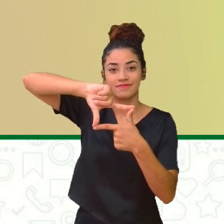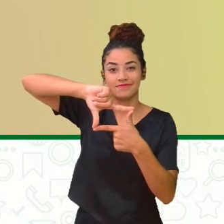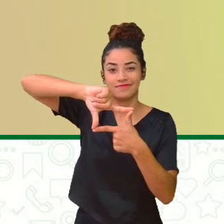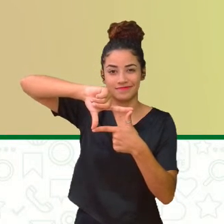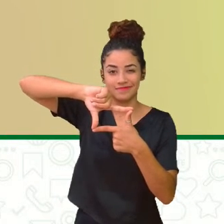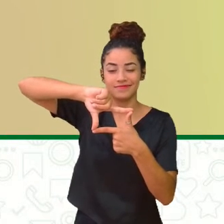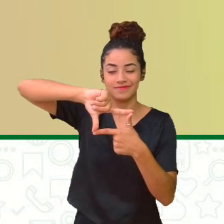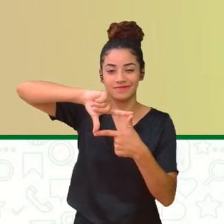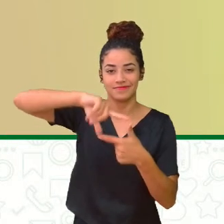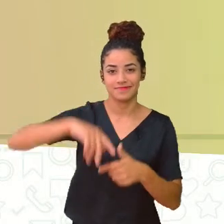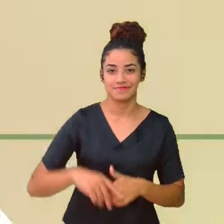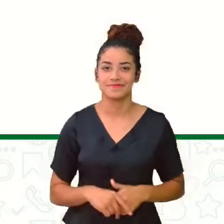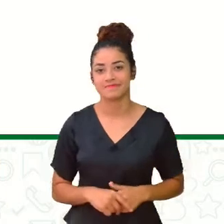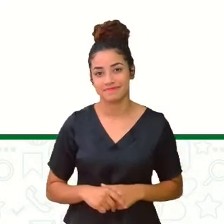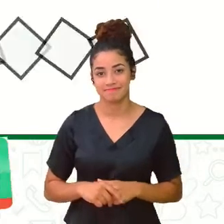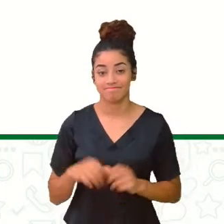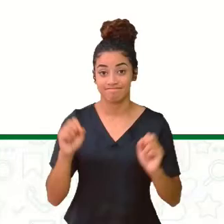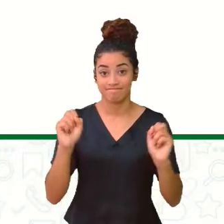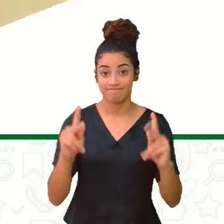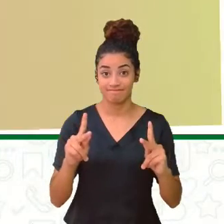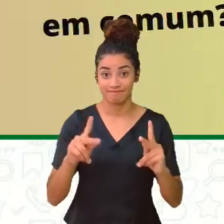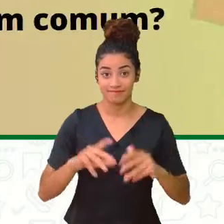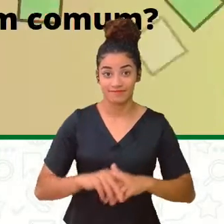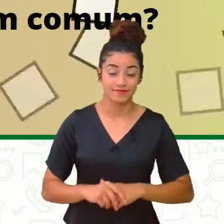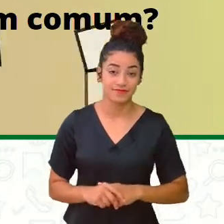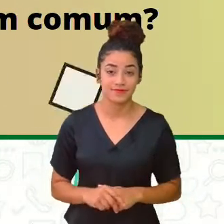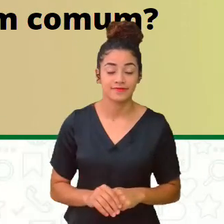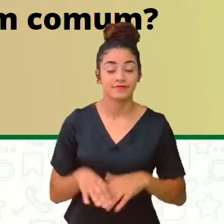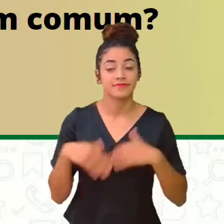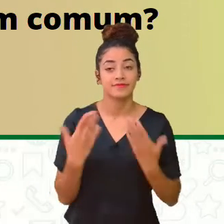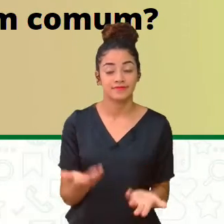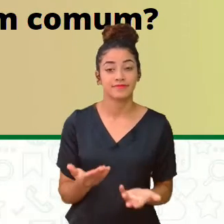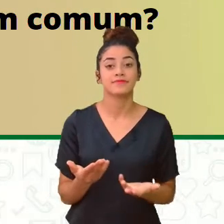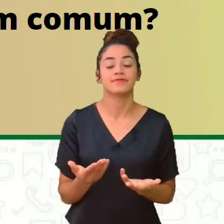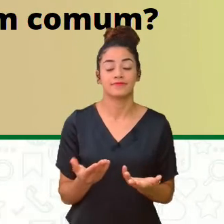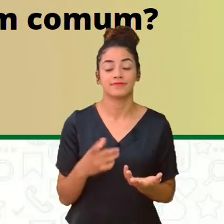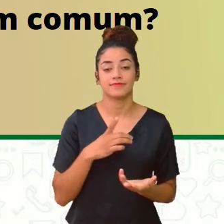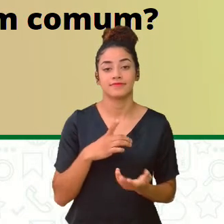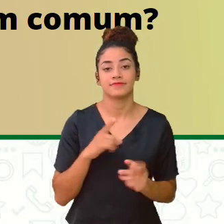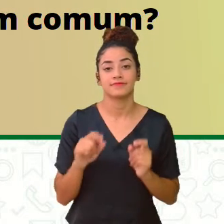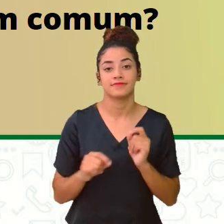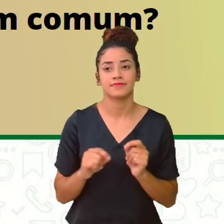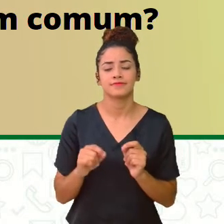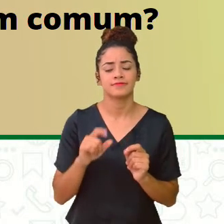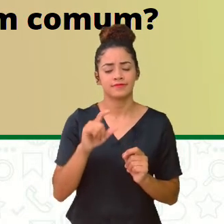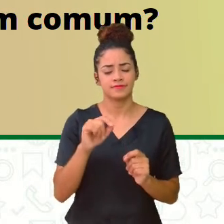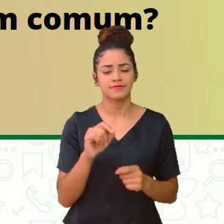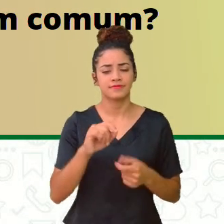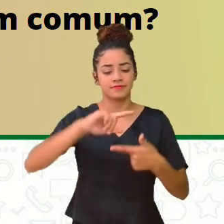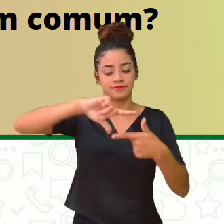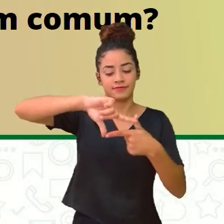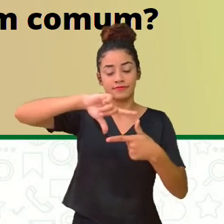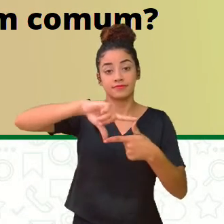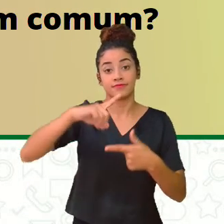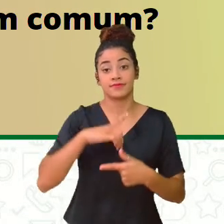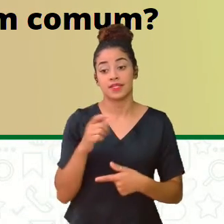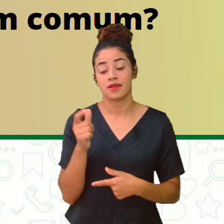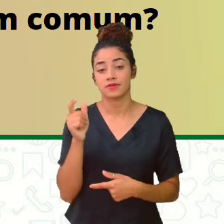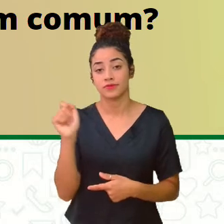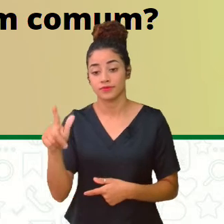é? Ok? E aí nós temos o que os retângulos azul e vermelho têm em